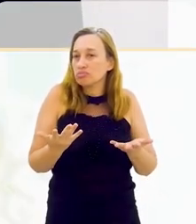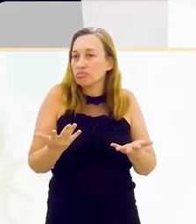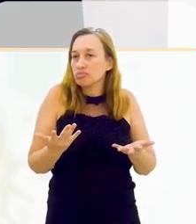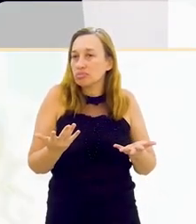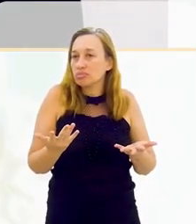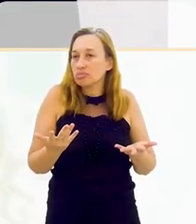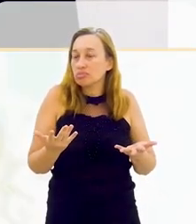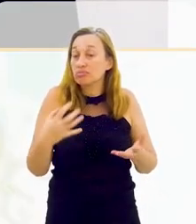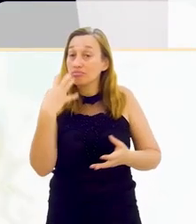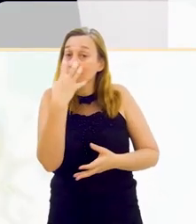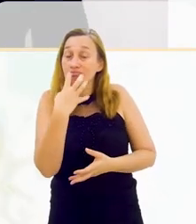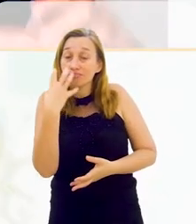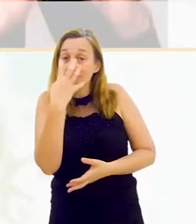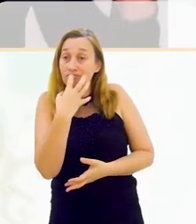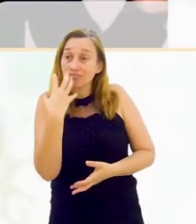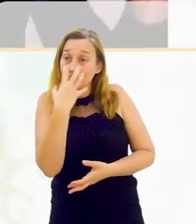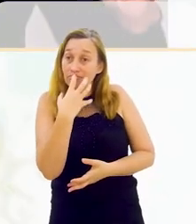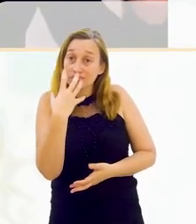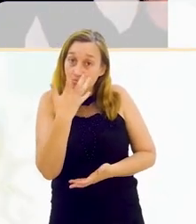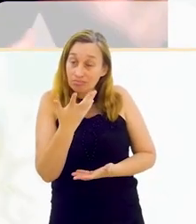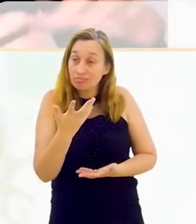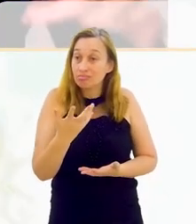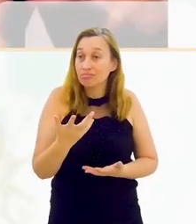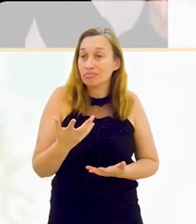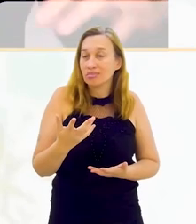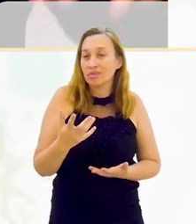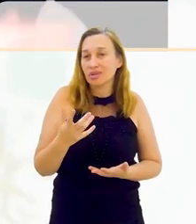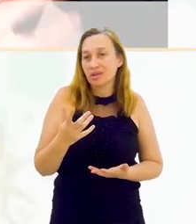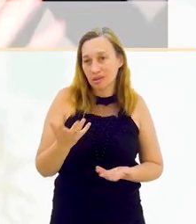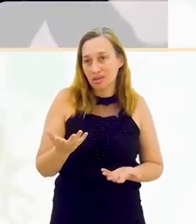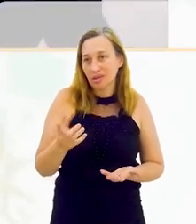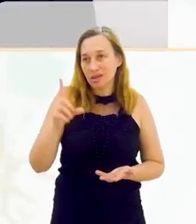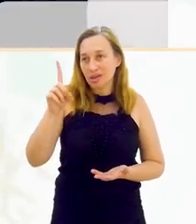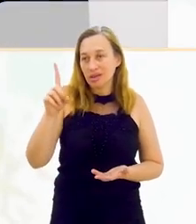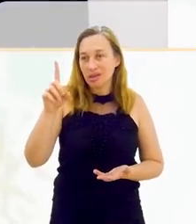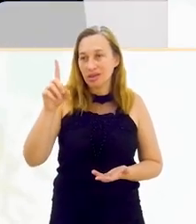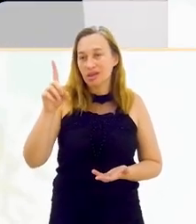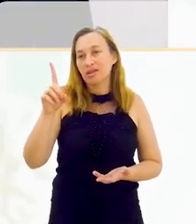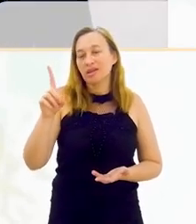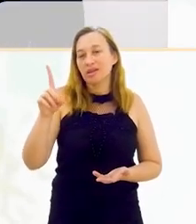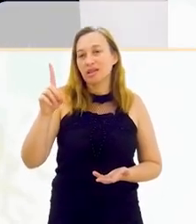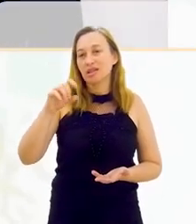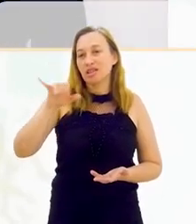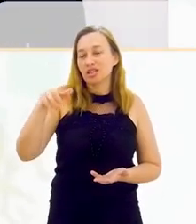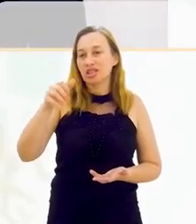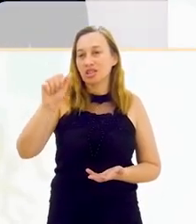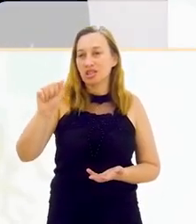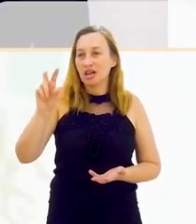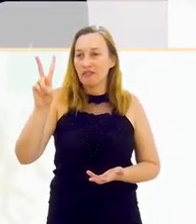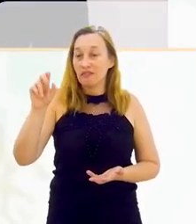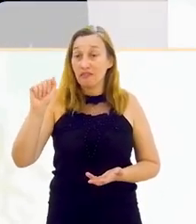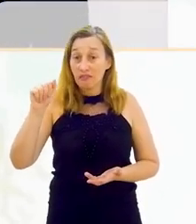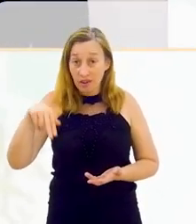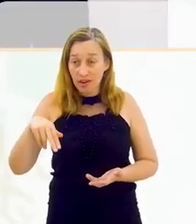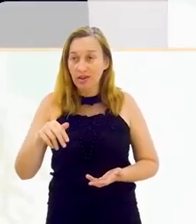até uma canção, né? Uma música do Djavan, meu conterrâneo.